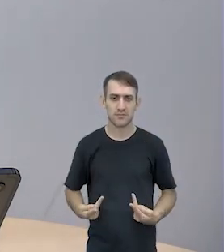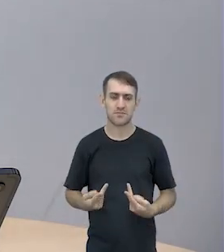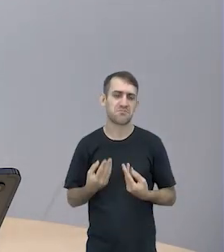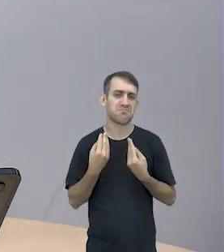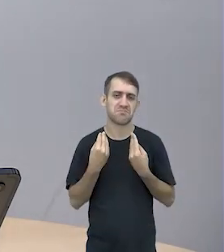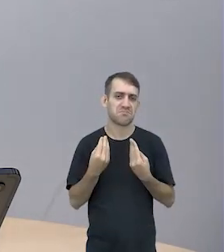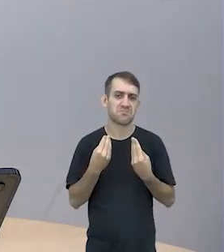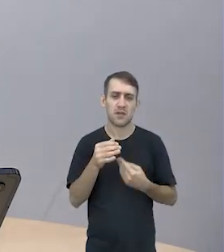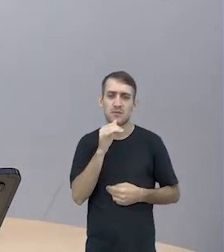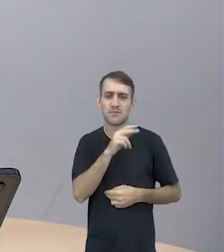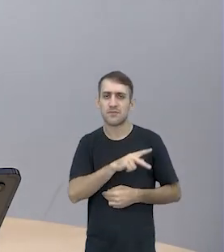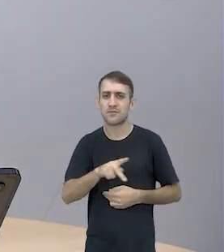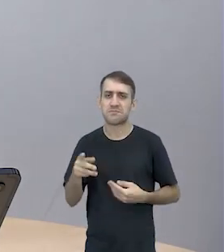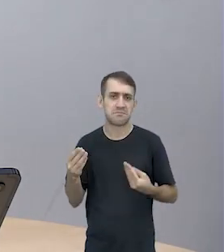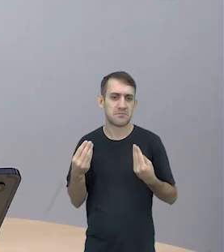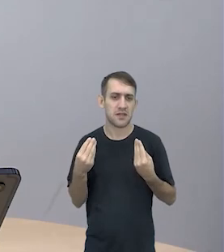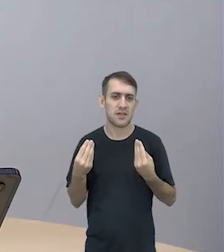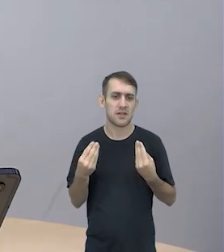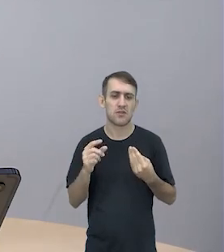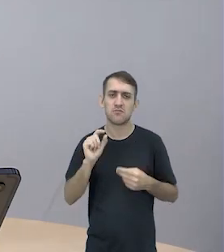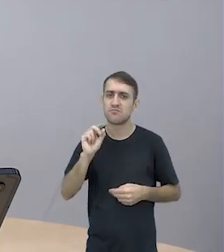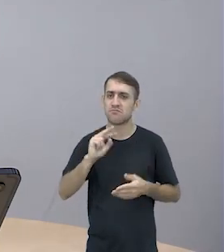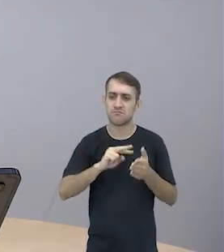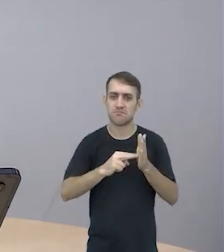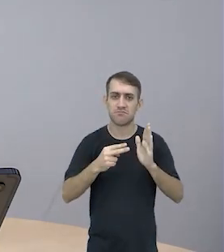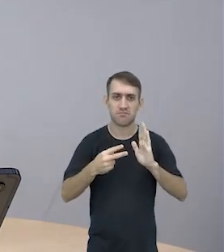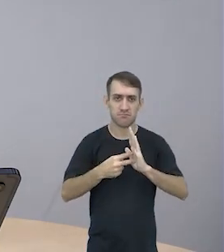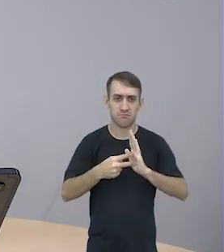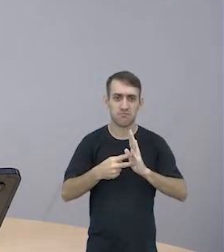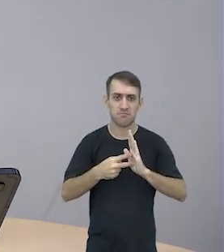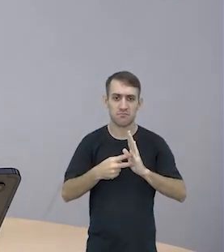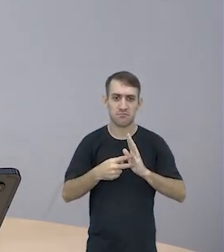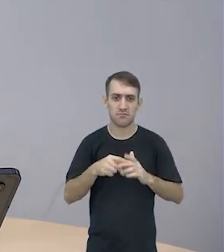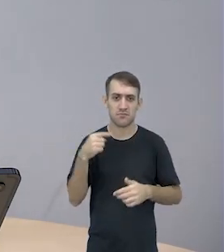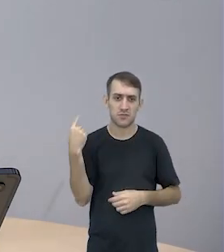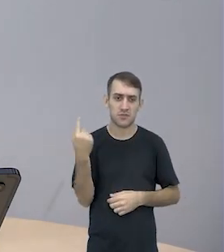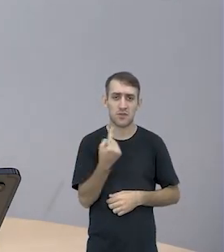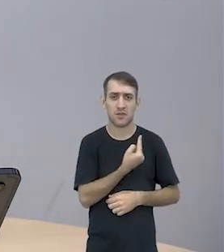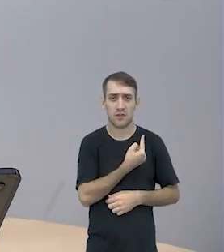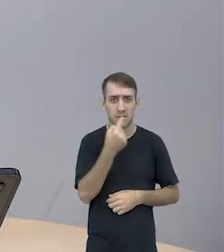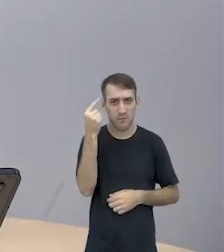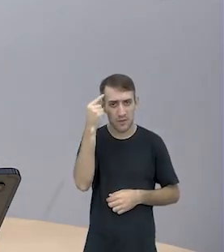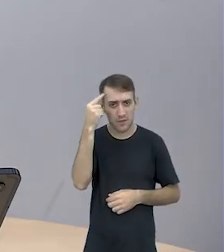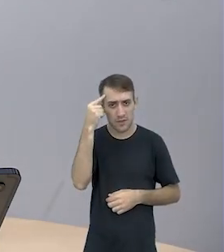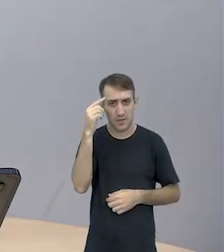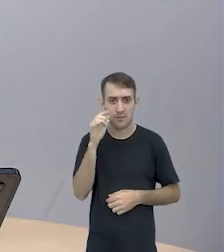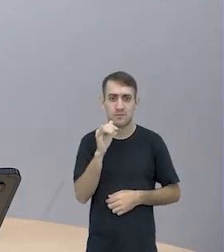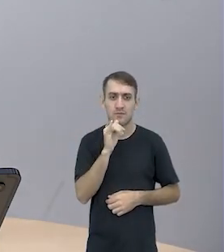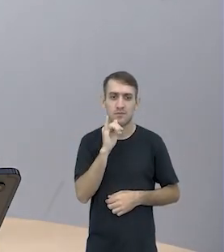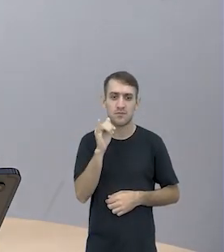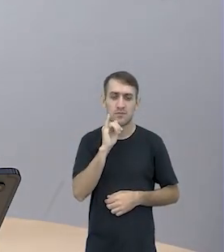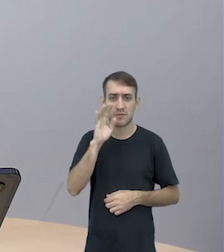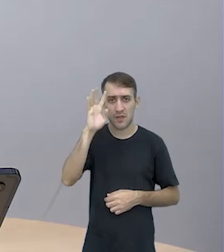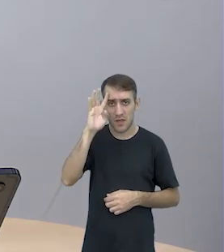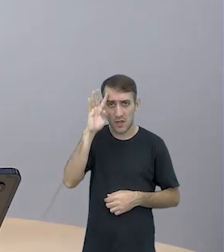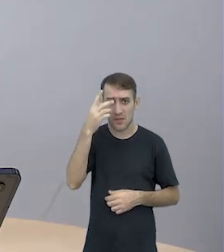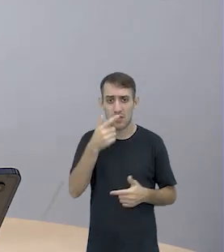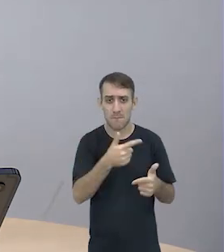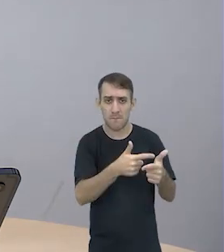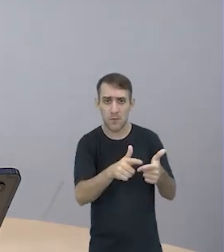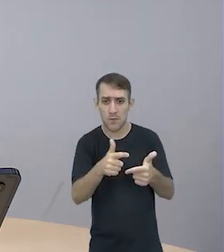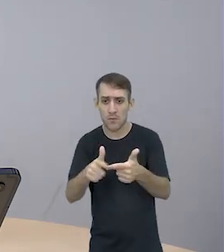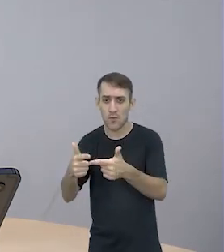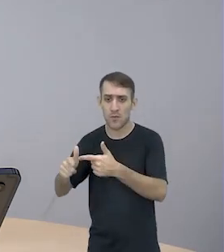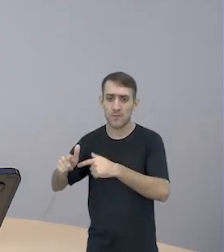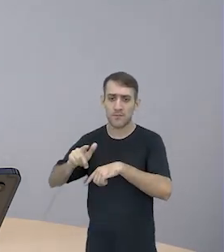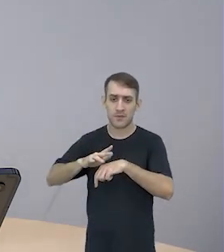isso, então, né, professores? O que será, né? Então, a gente pensa, por exemplo, resolver alguns problemas de